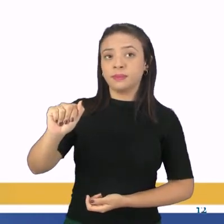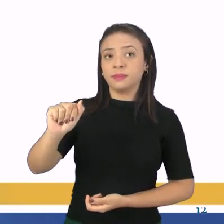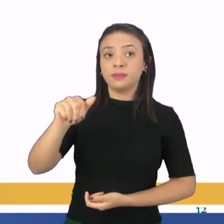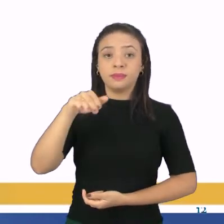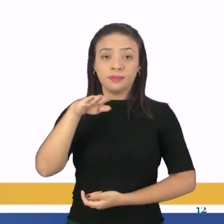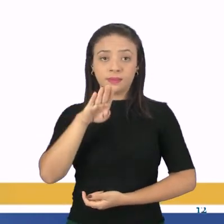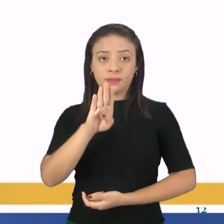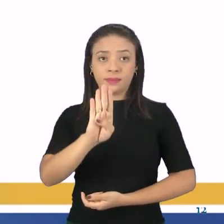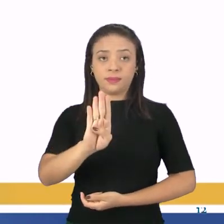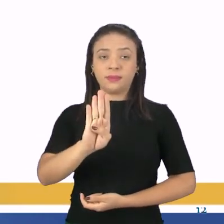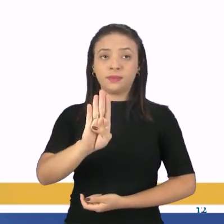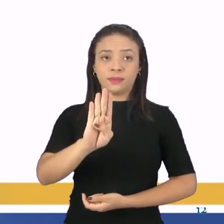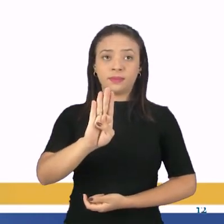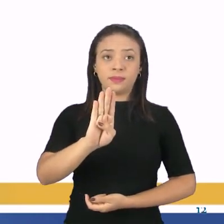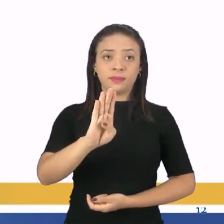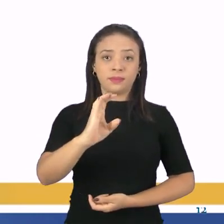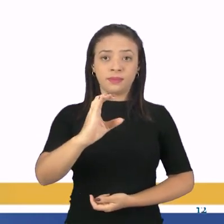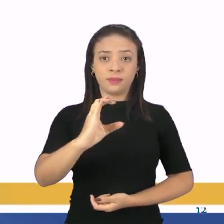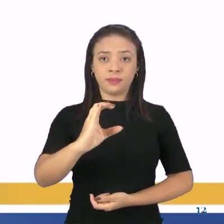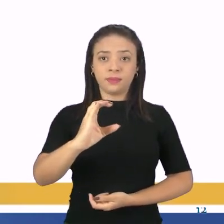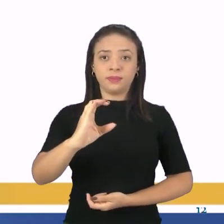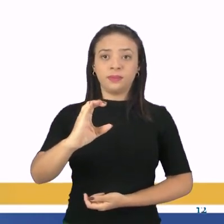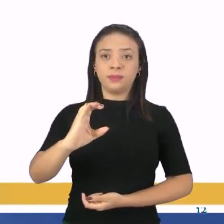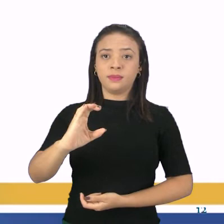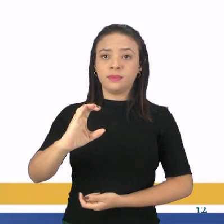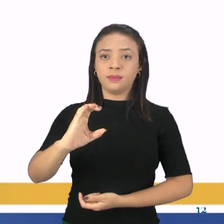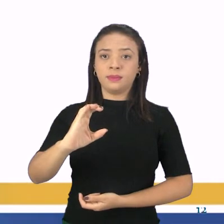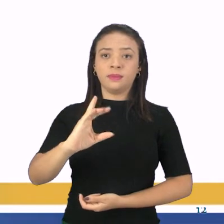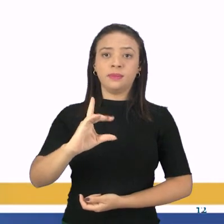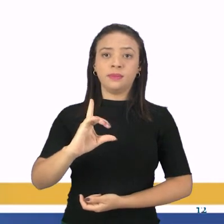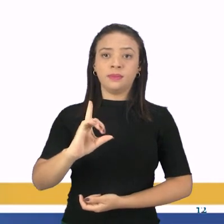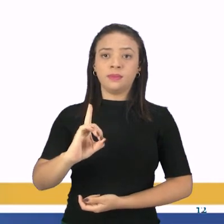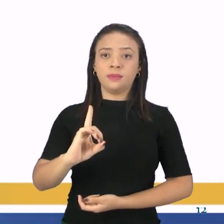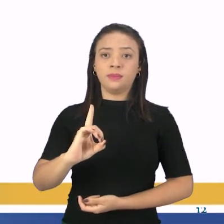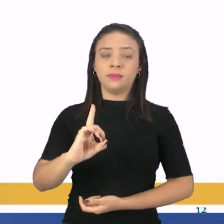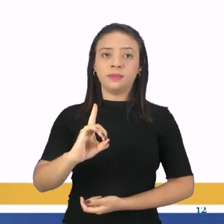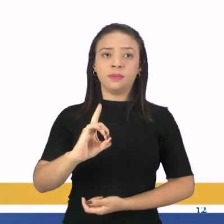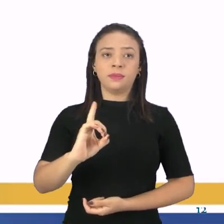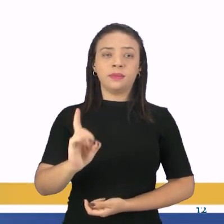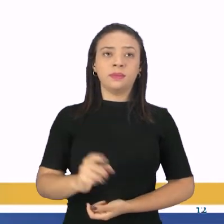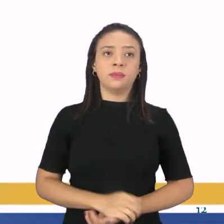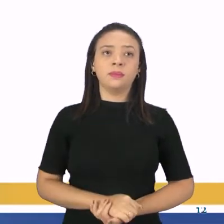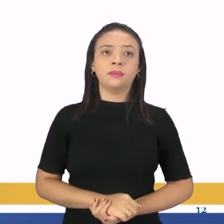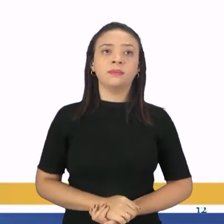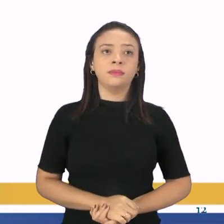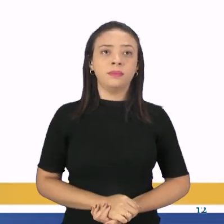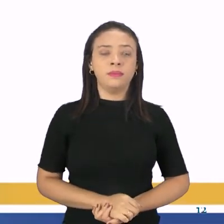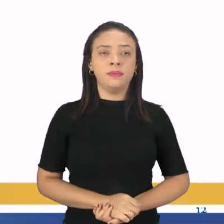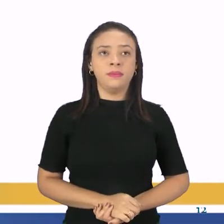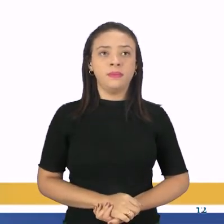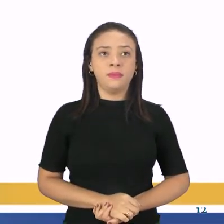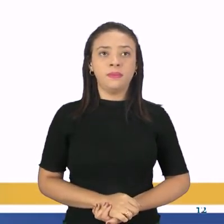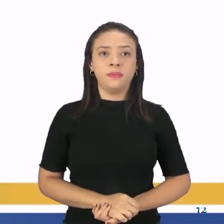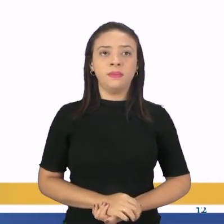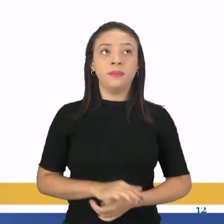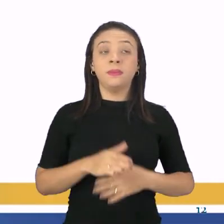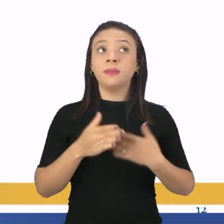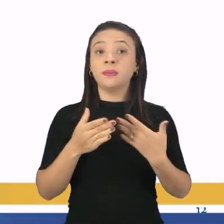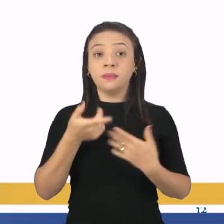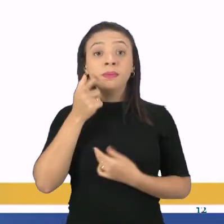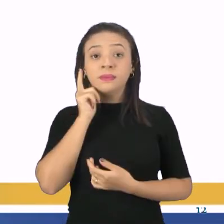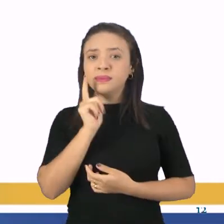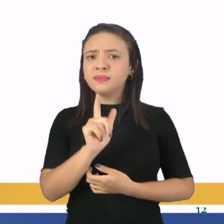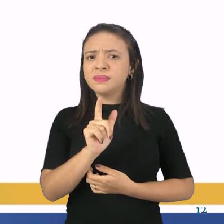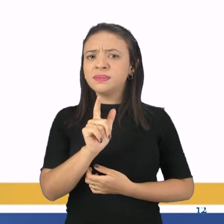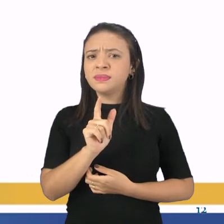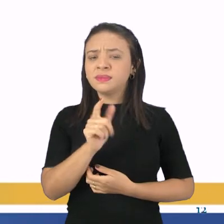Letra B, are. Letra C, is, am. E letra D, is, are. E aí,